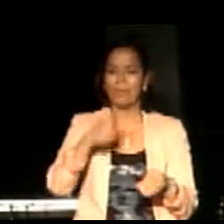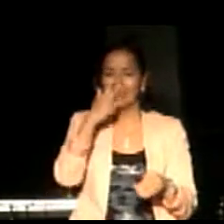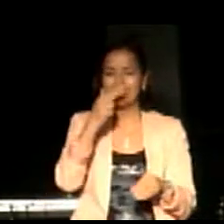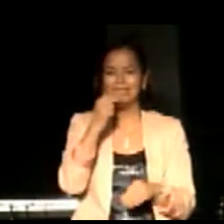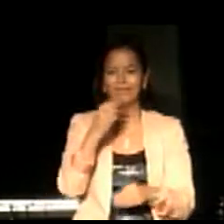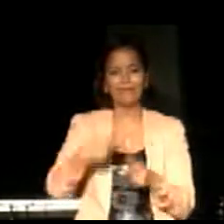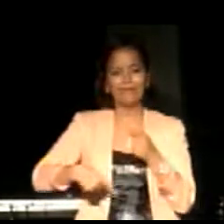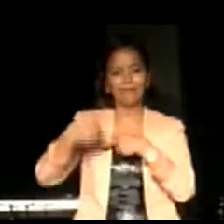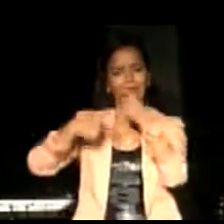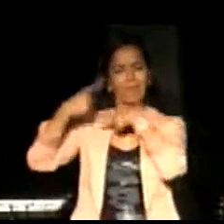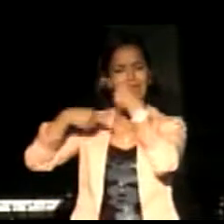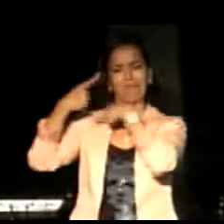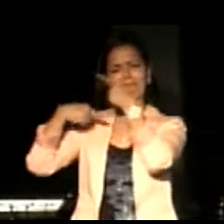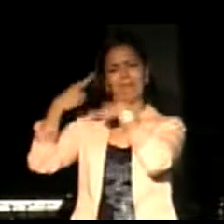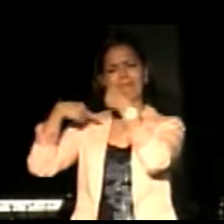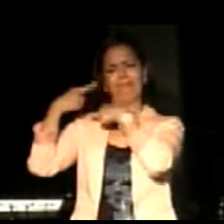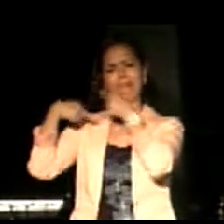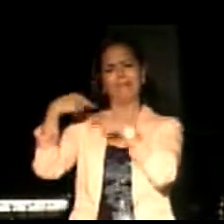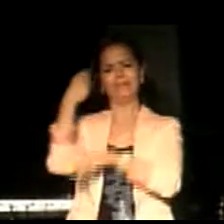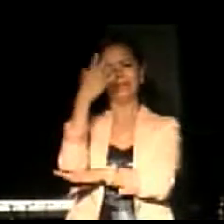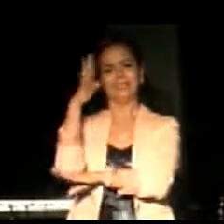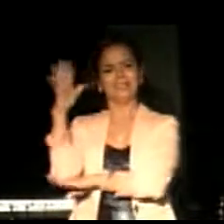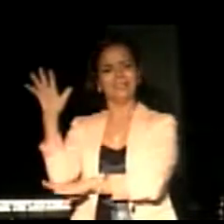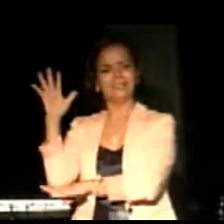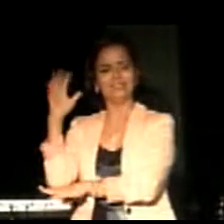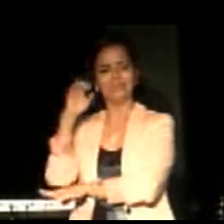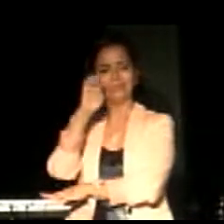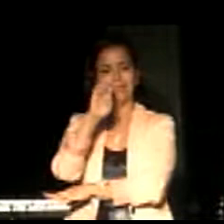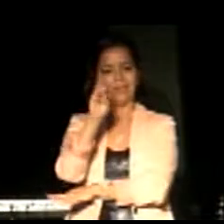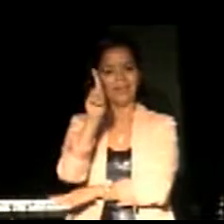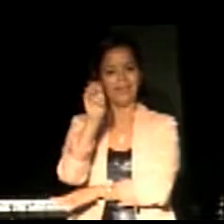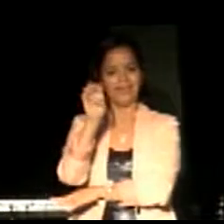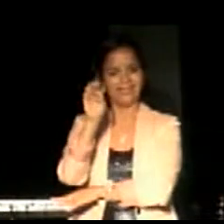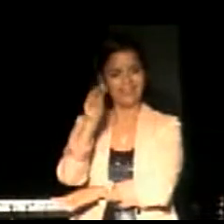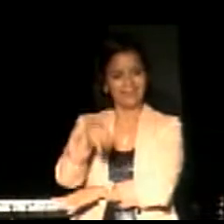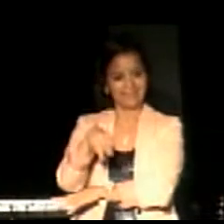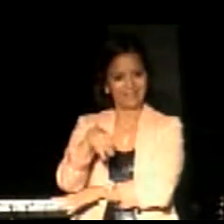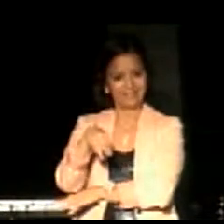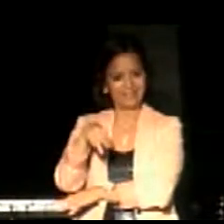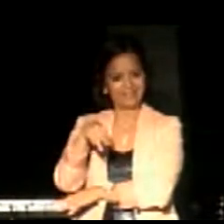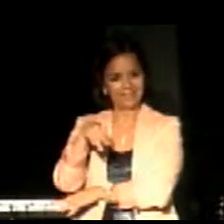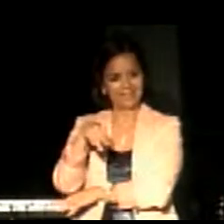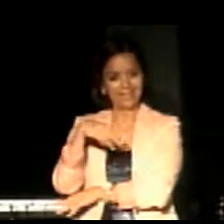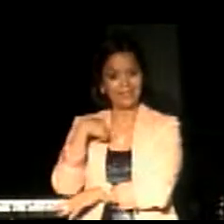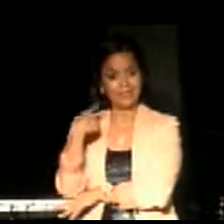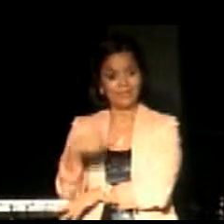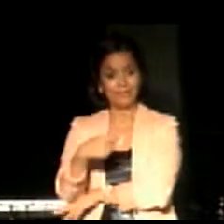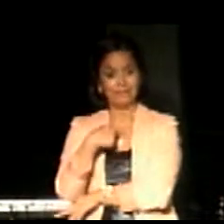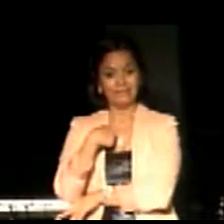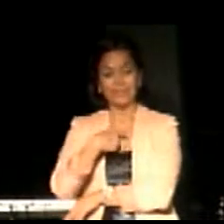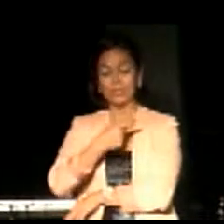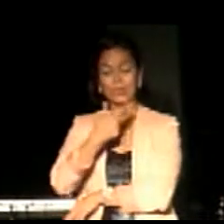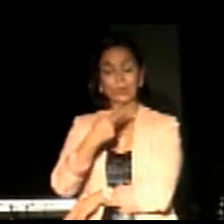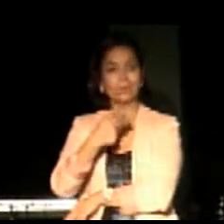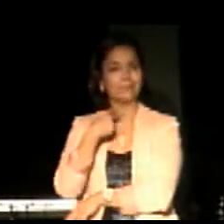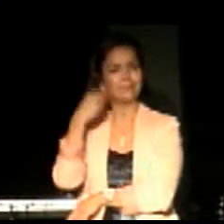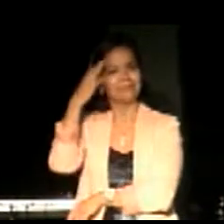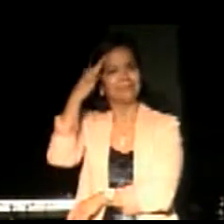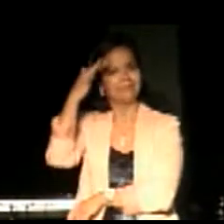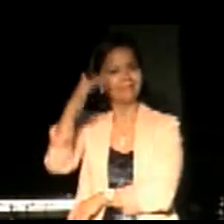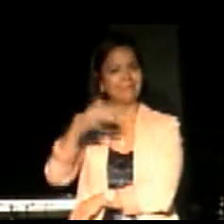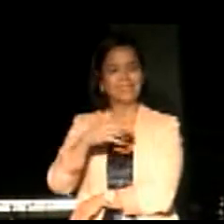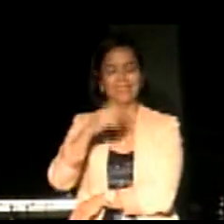o paraíso. Uma coisa mais ou menos parecida com isso. É difícil de precisar, porque a nossa mente não alcança